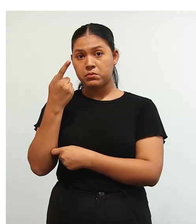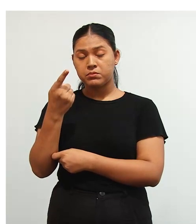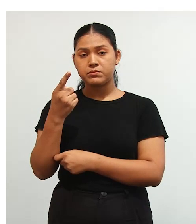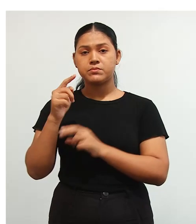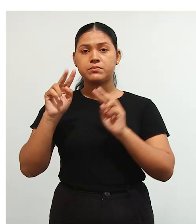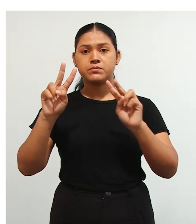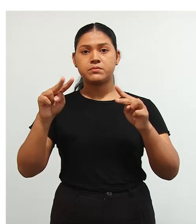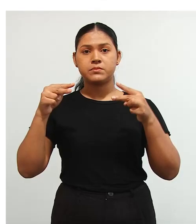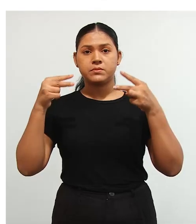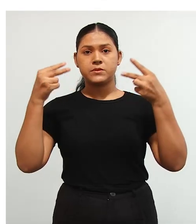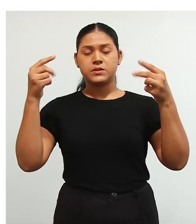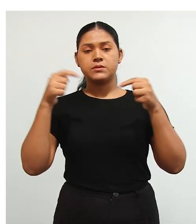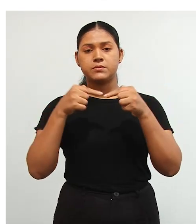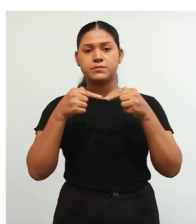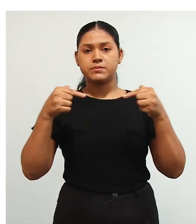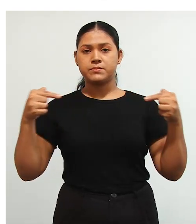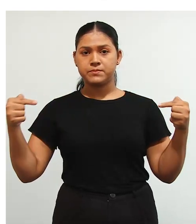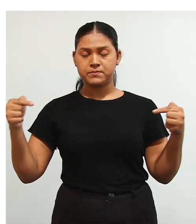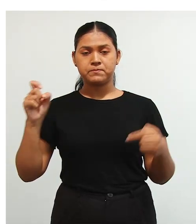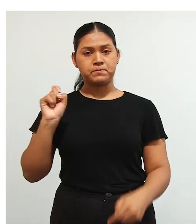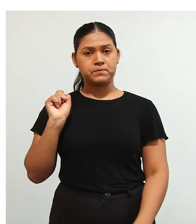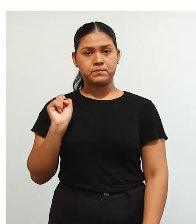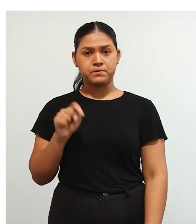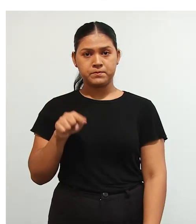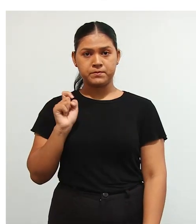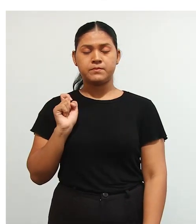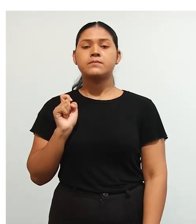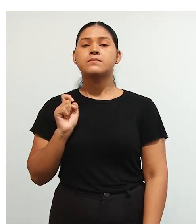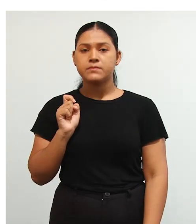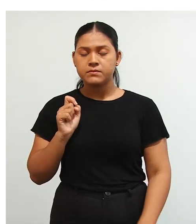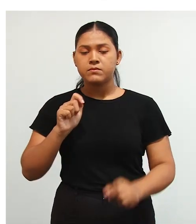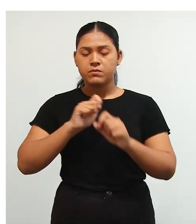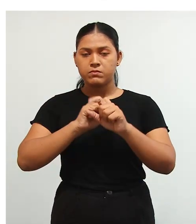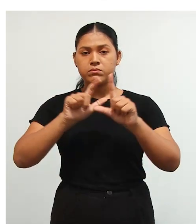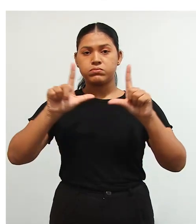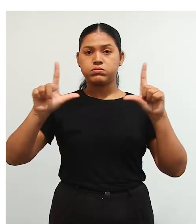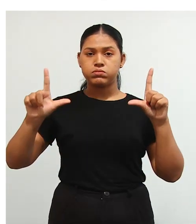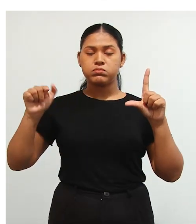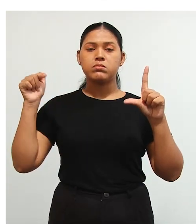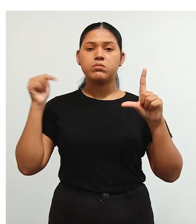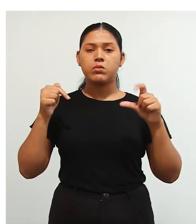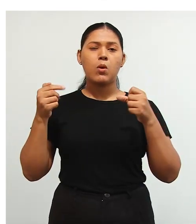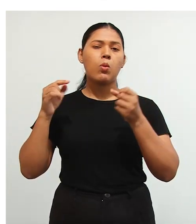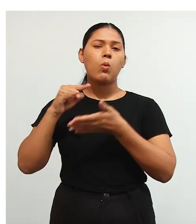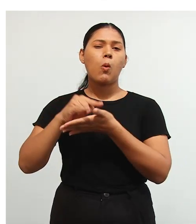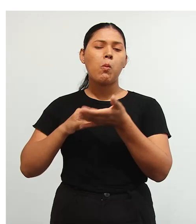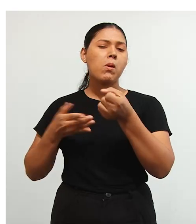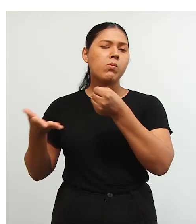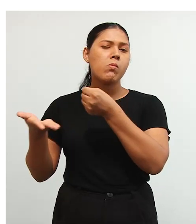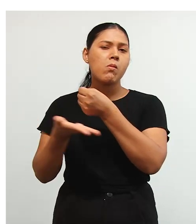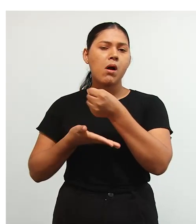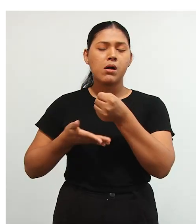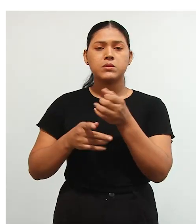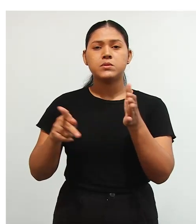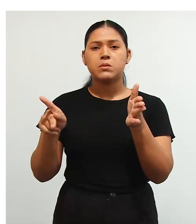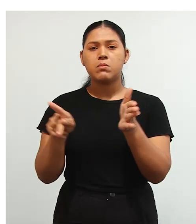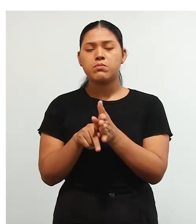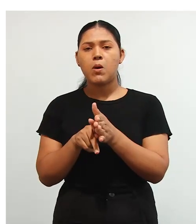link em que você terá acesso ao documento base discutido na Conferência